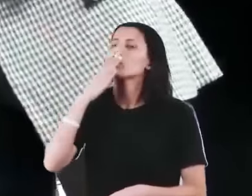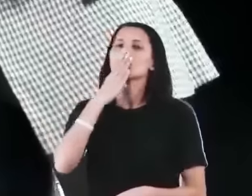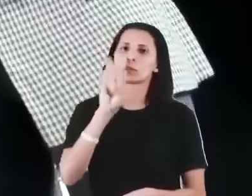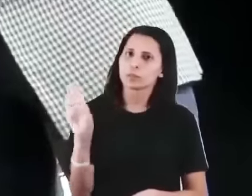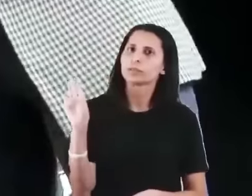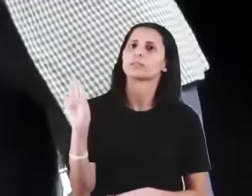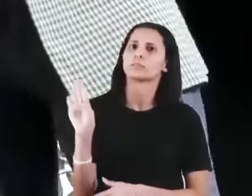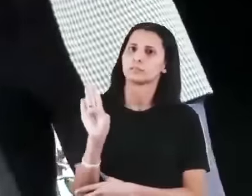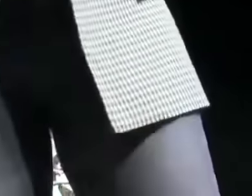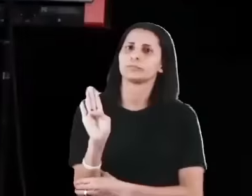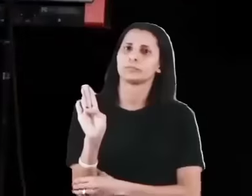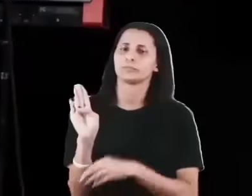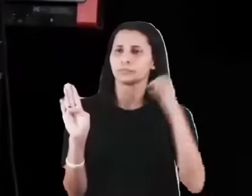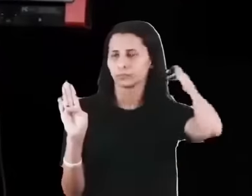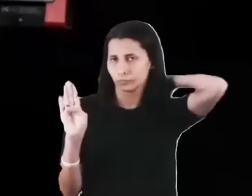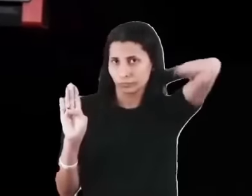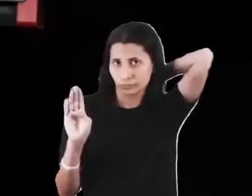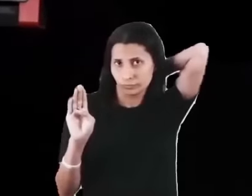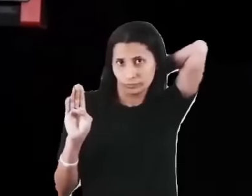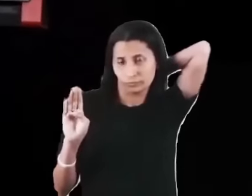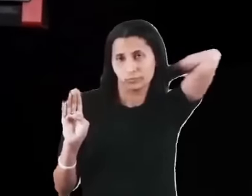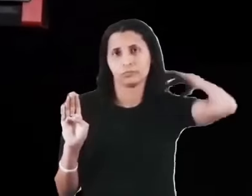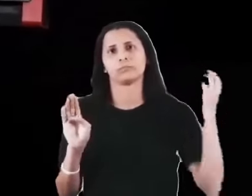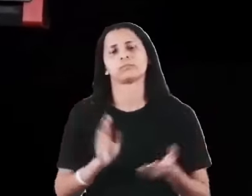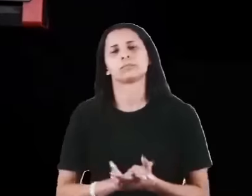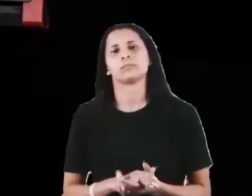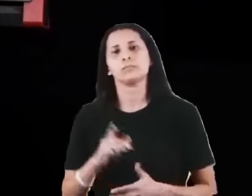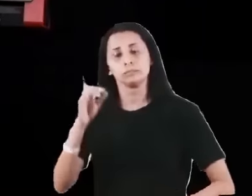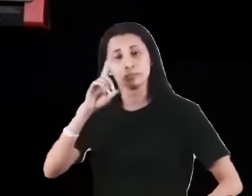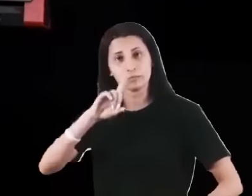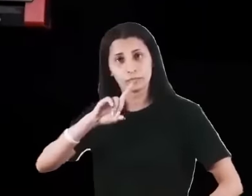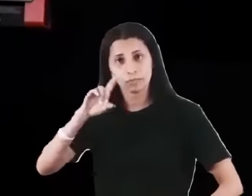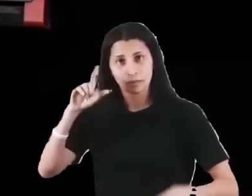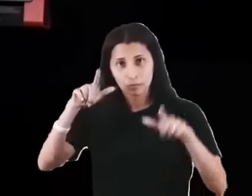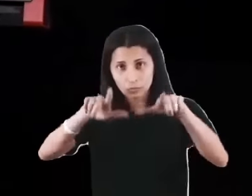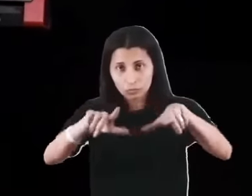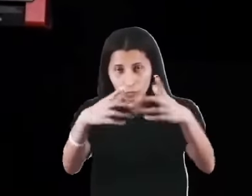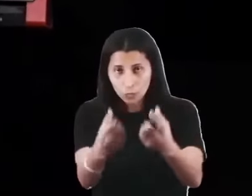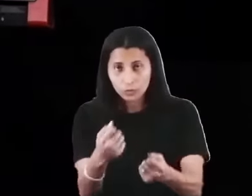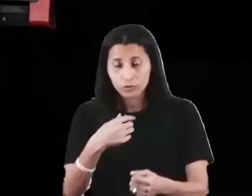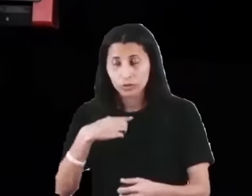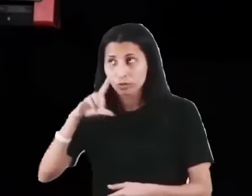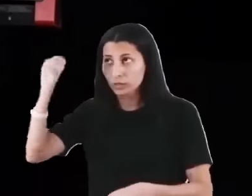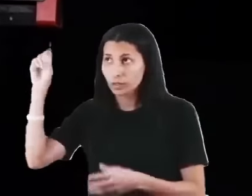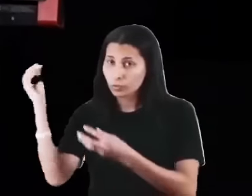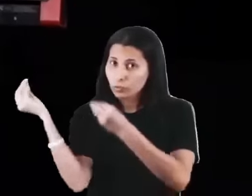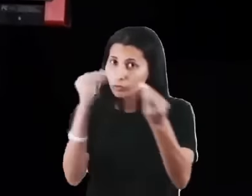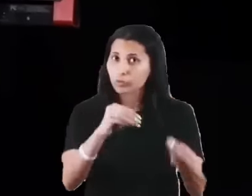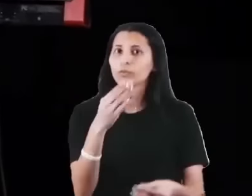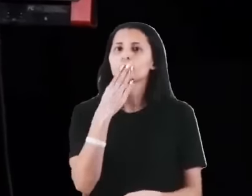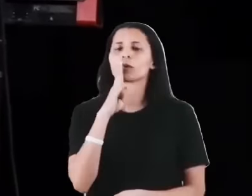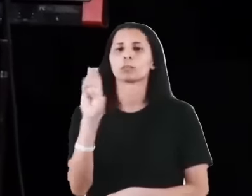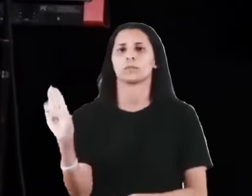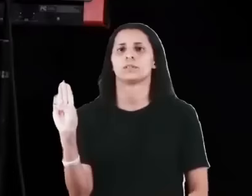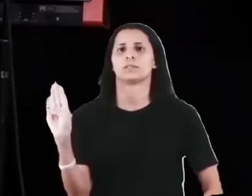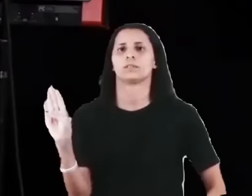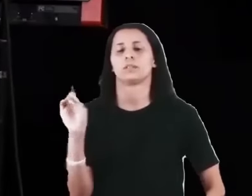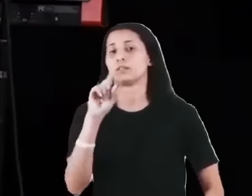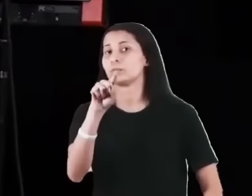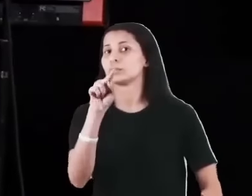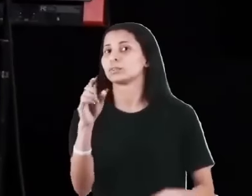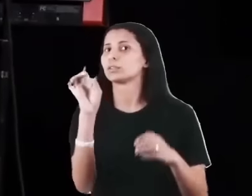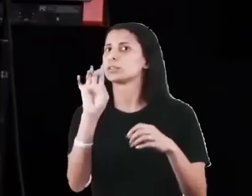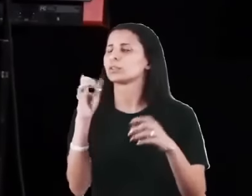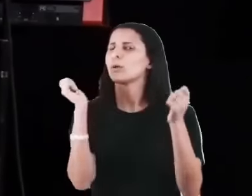fiz um juramento no deserto eu te dei uma promessa você só precisa acreditar na promessa